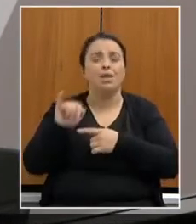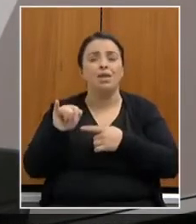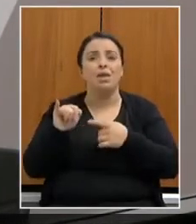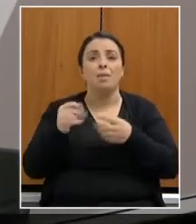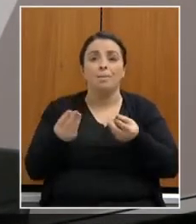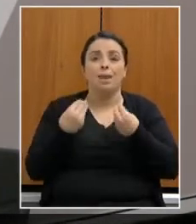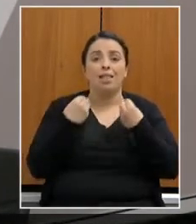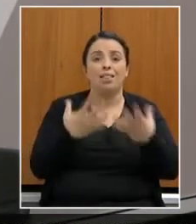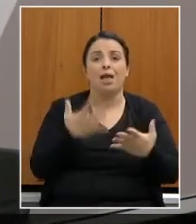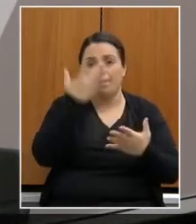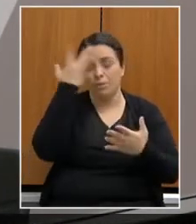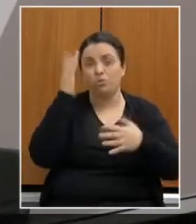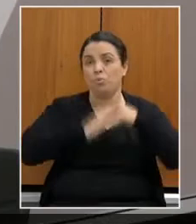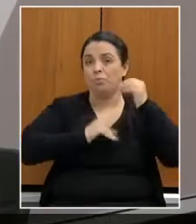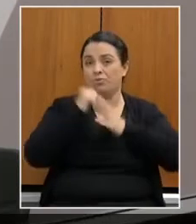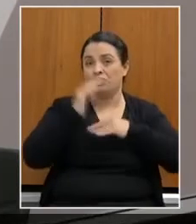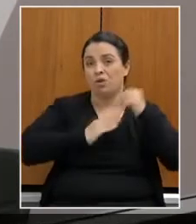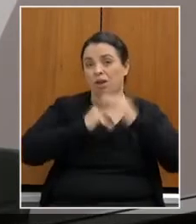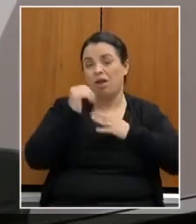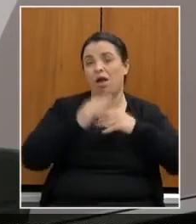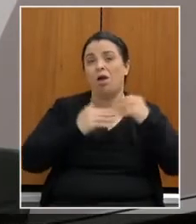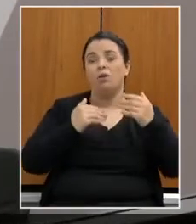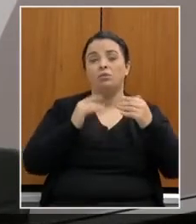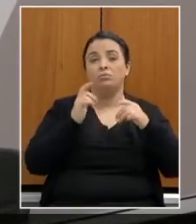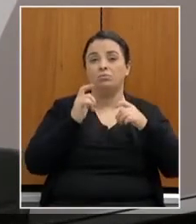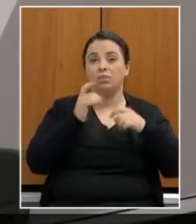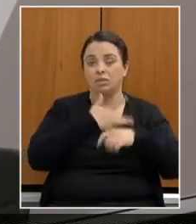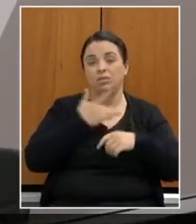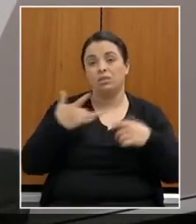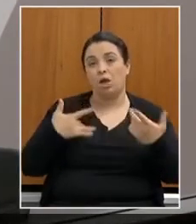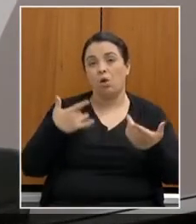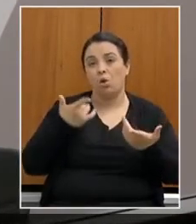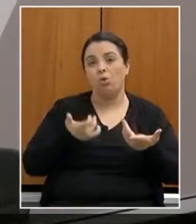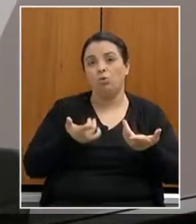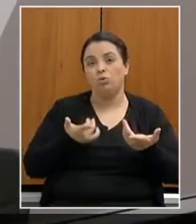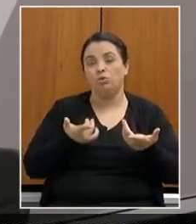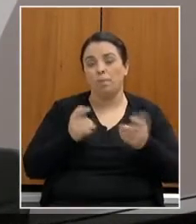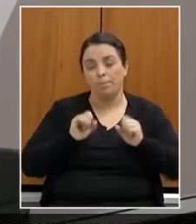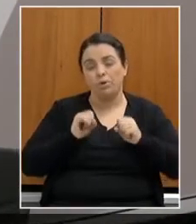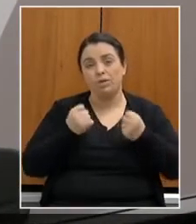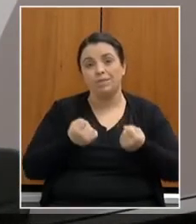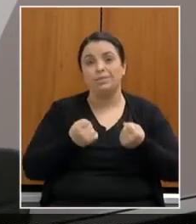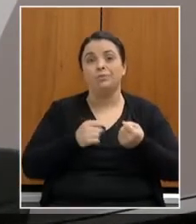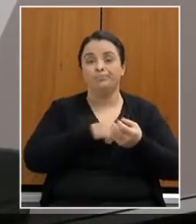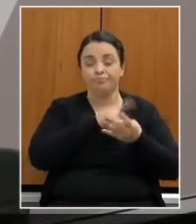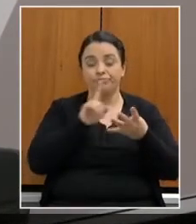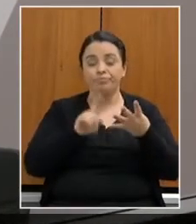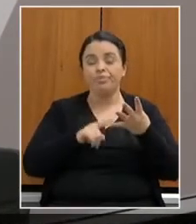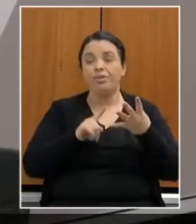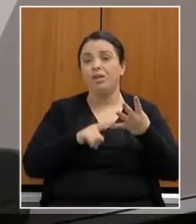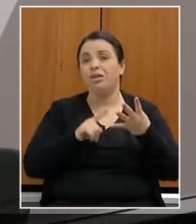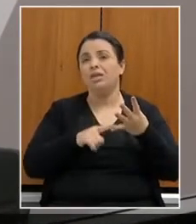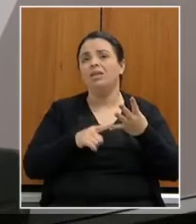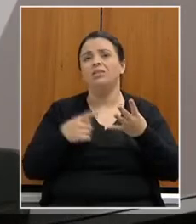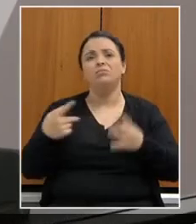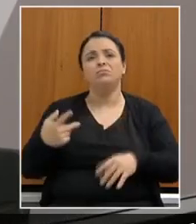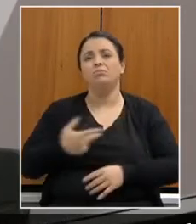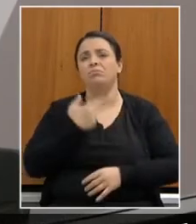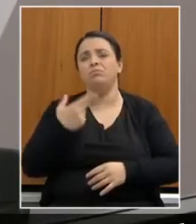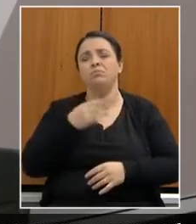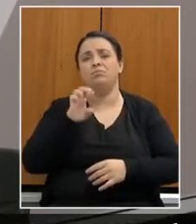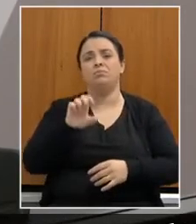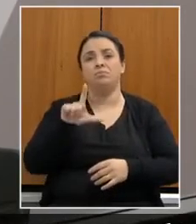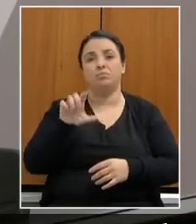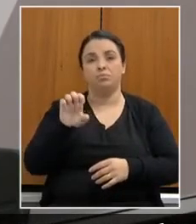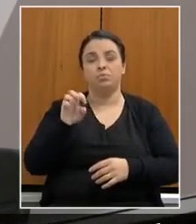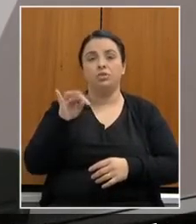essas licitações estão dando desertos e para finalizar respeito das cirurgias eletivas parece que teve uma nota do senhor na sexta